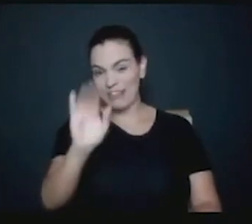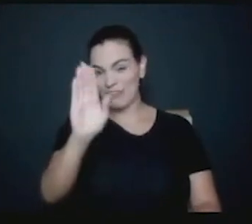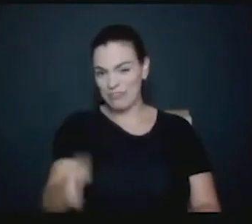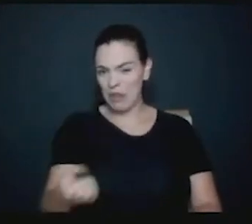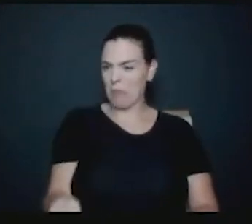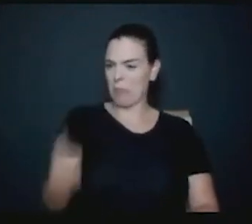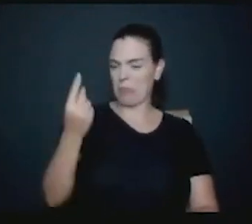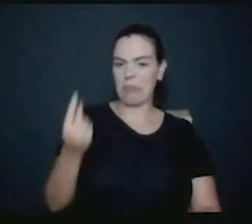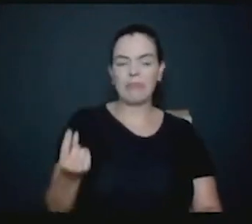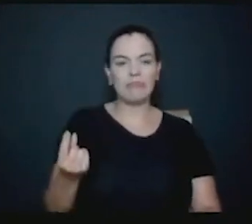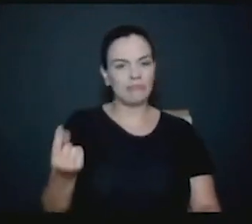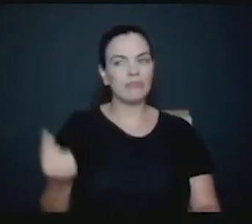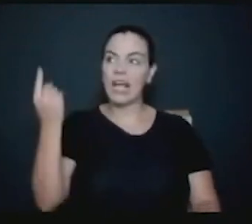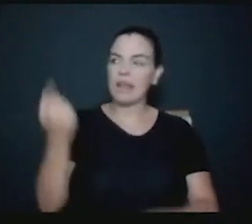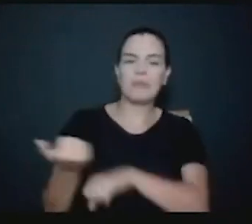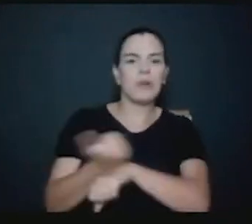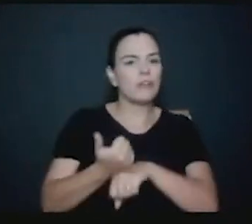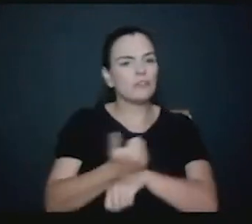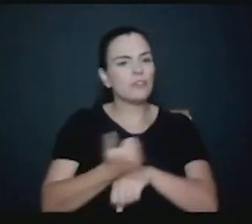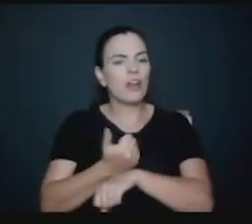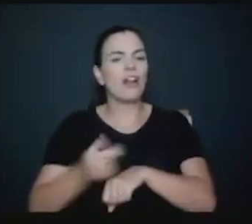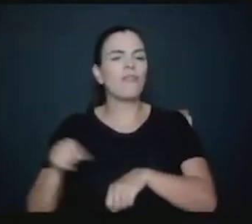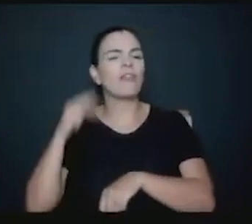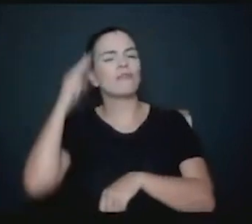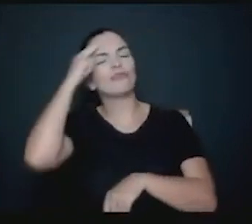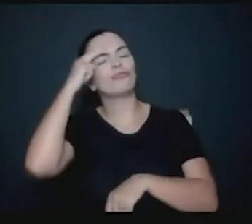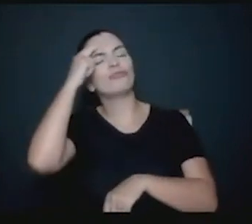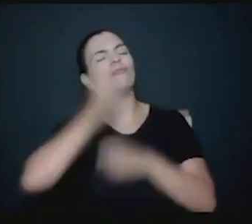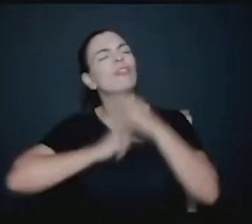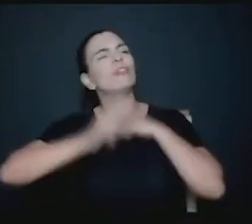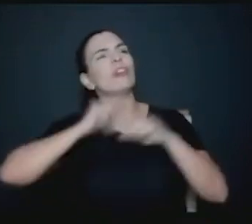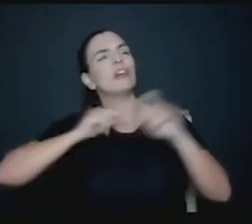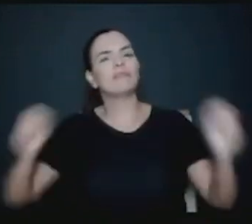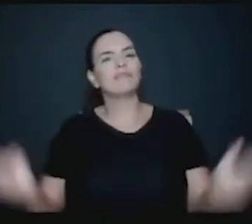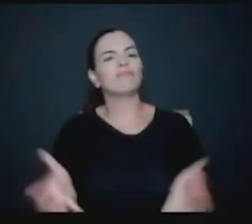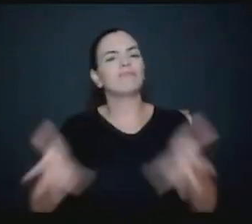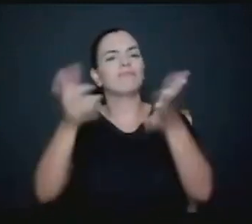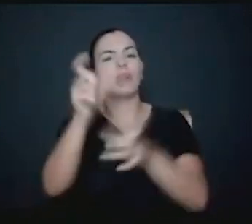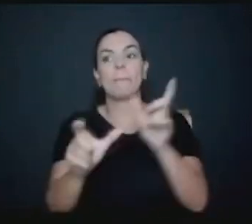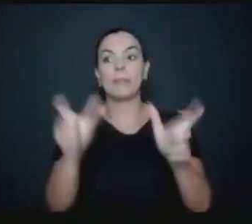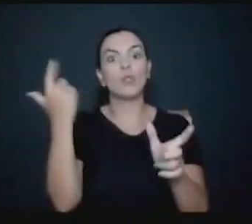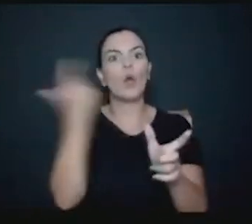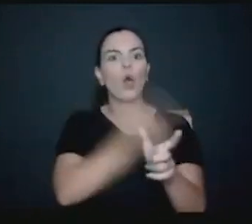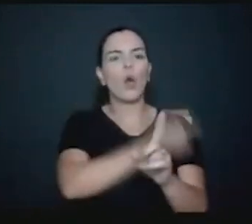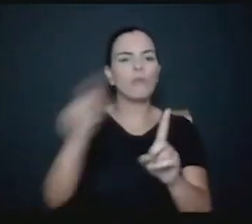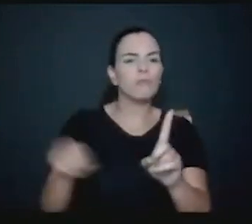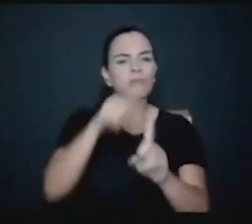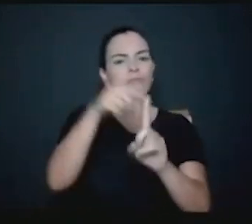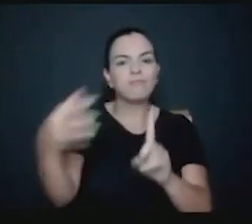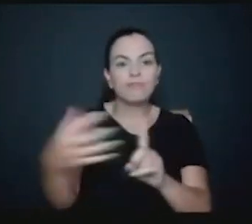um profissional que sempre sonhou em influenciar pessoas e ajudá-las a chegar ao seu objetivo. Ele faz isso